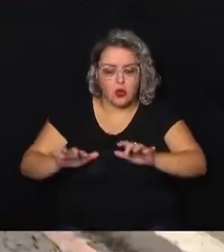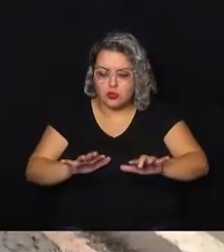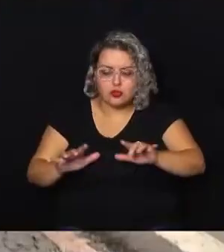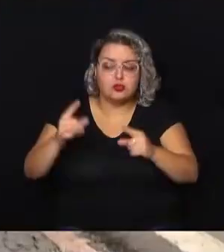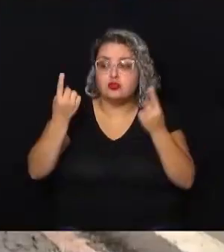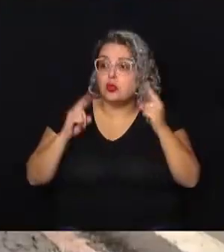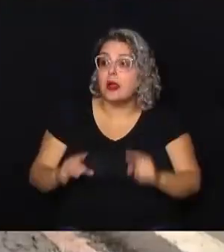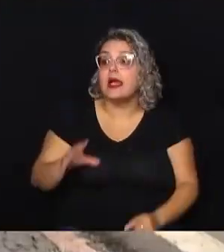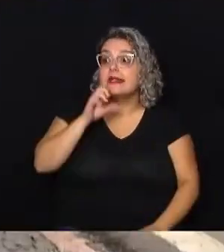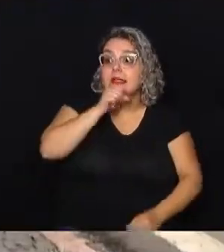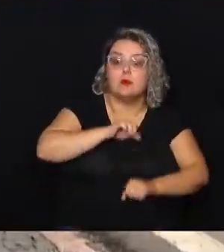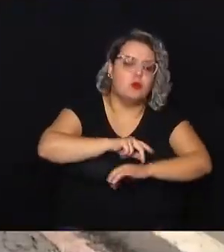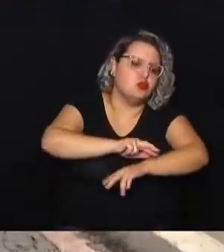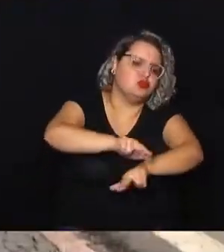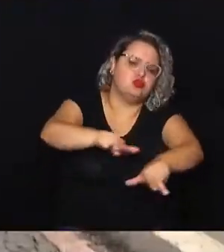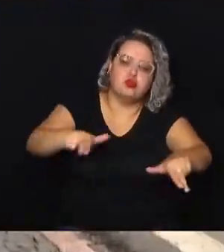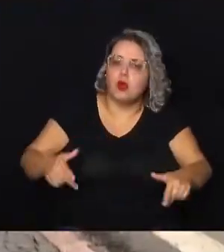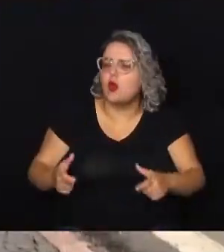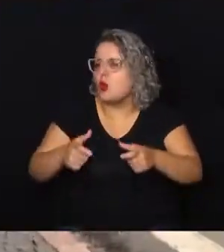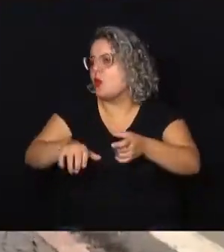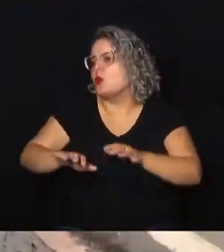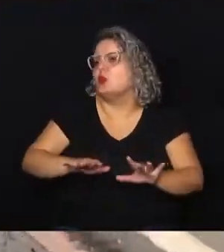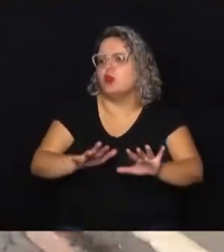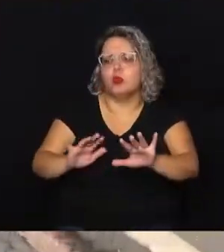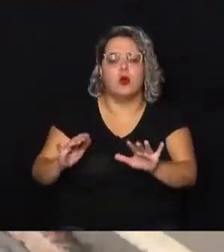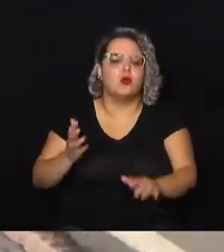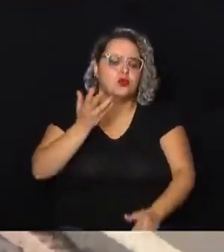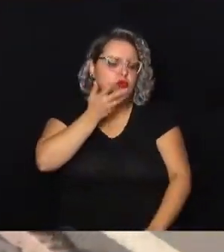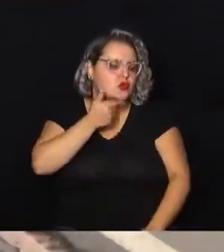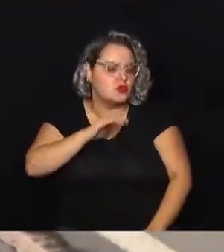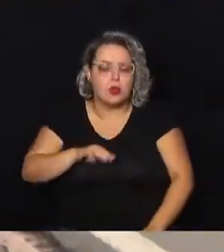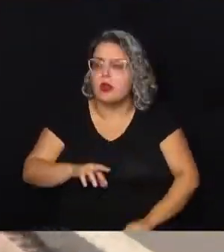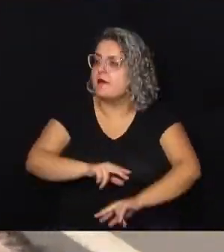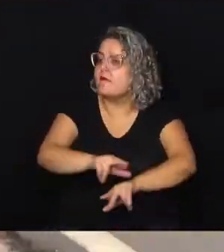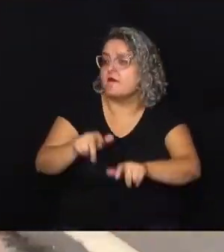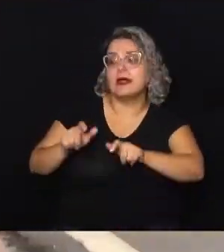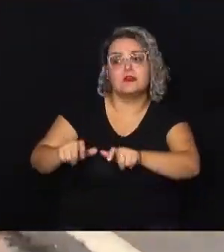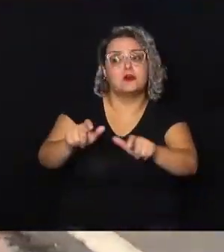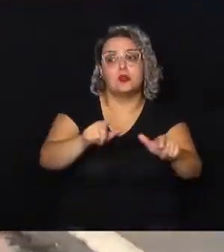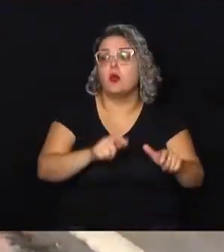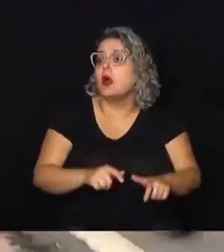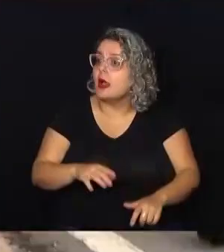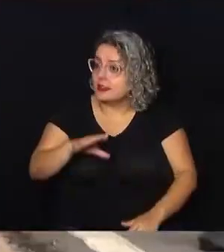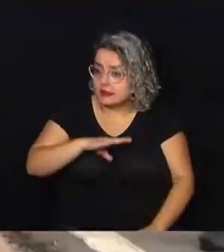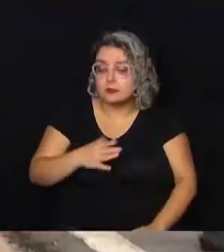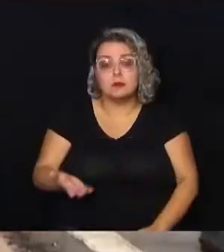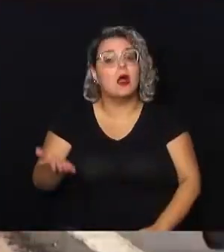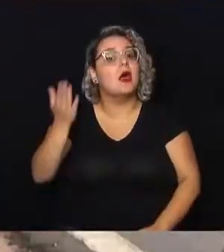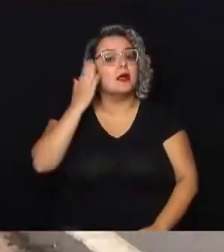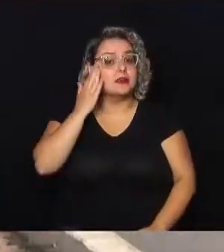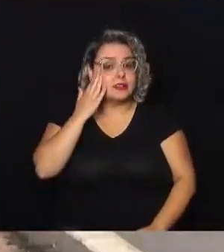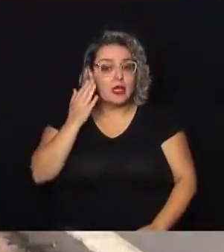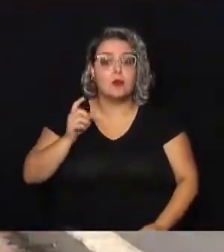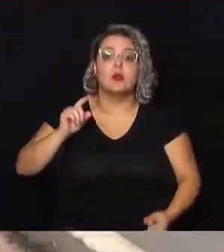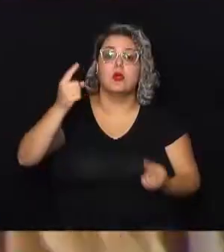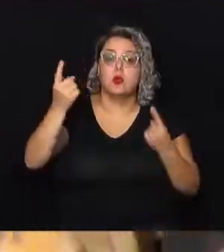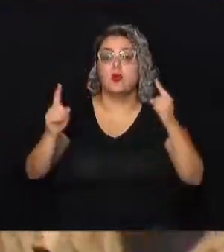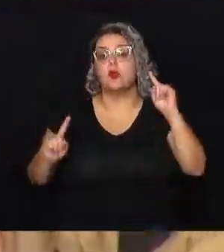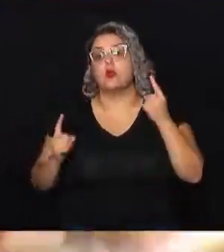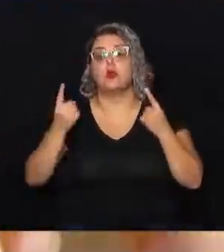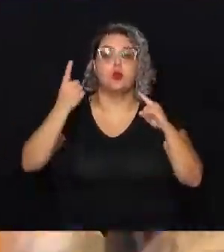intenso, blocos infantis, a gente tem por vários locais na cidade. Mas a gente sabe que o Carnaval de Campinas ele